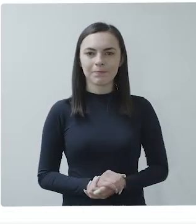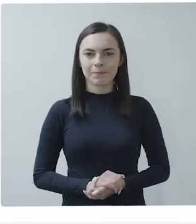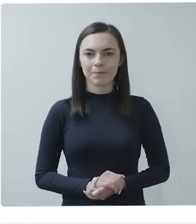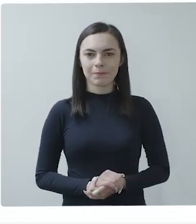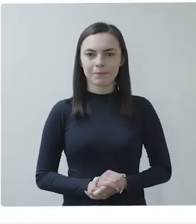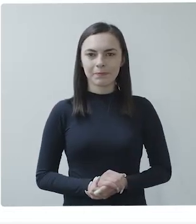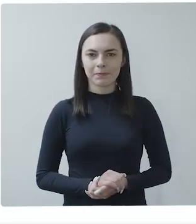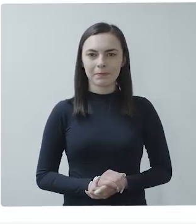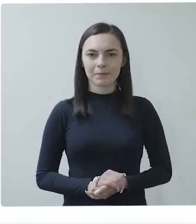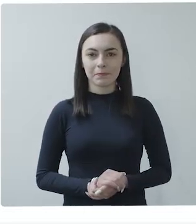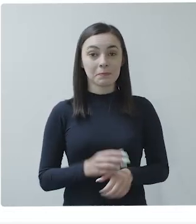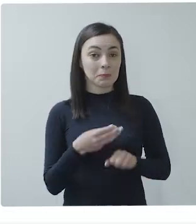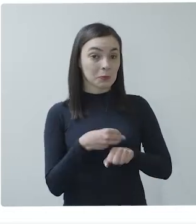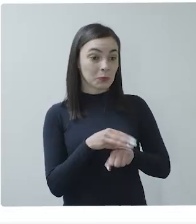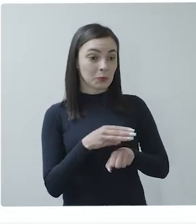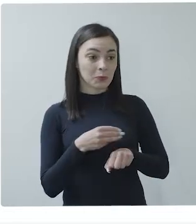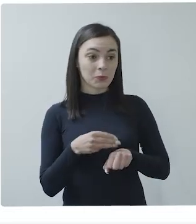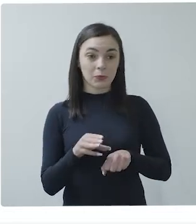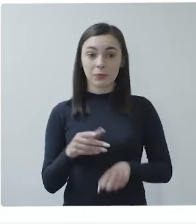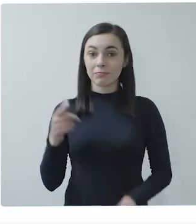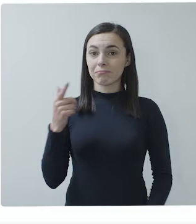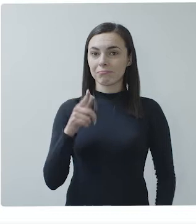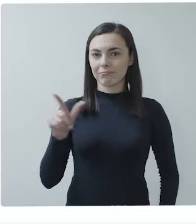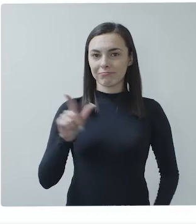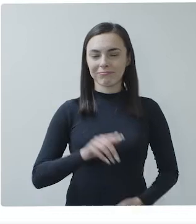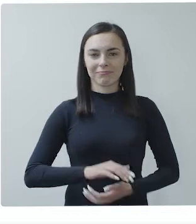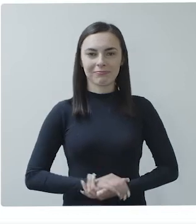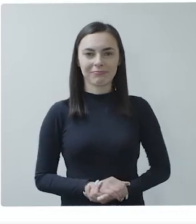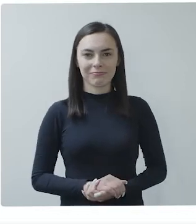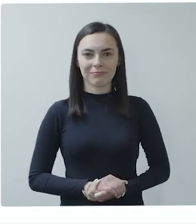quadrinhos. Outra dica.